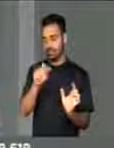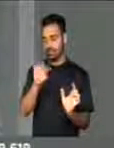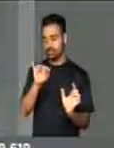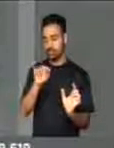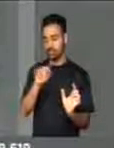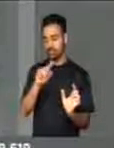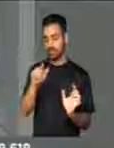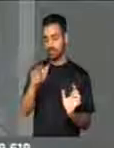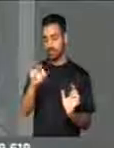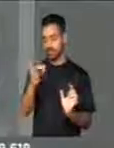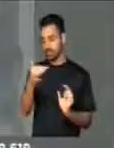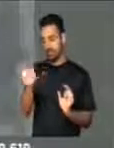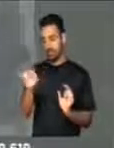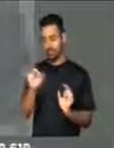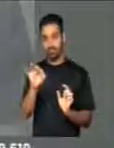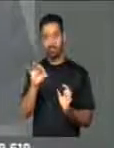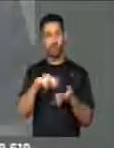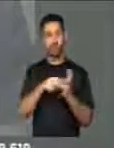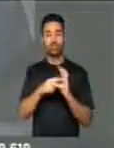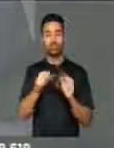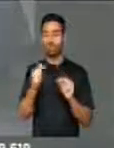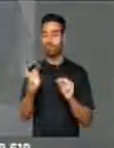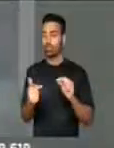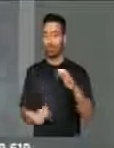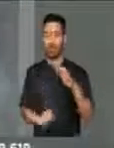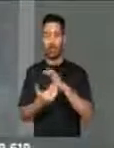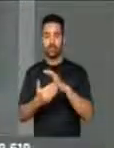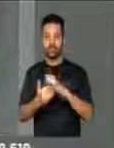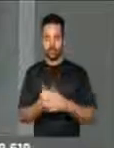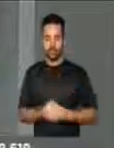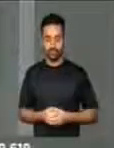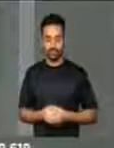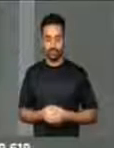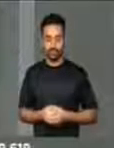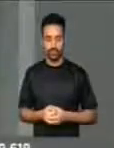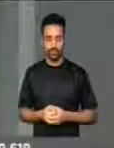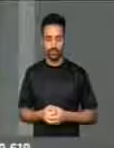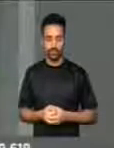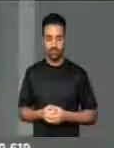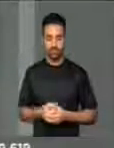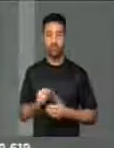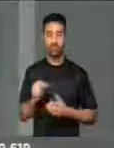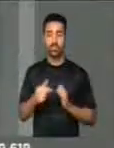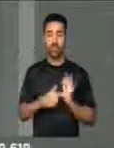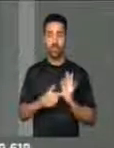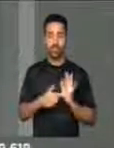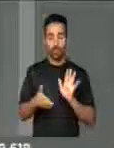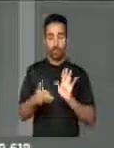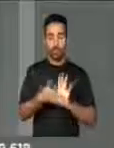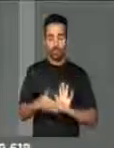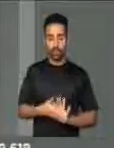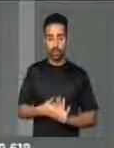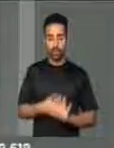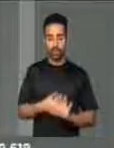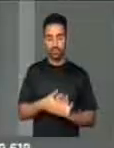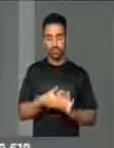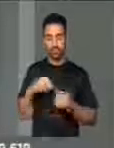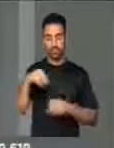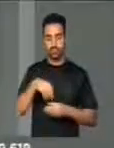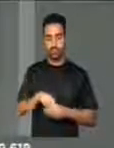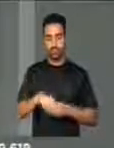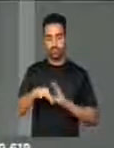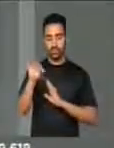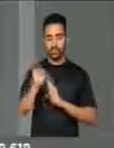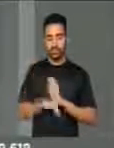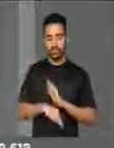desestatização, veja, é sem limite. O que está sendo proposto aqui no texto